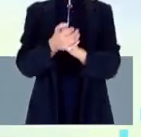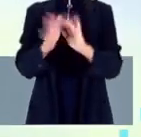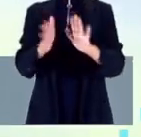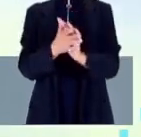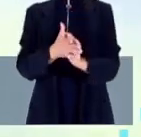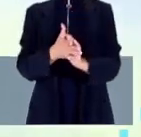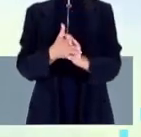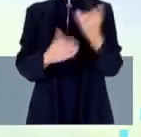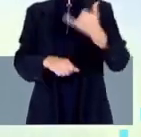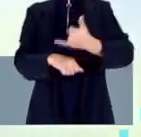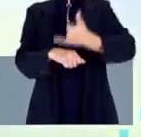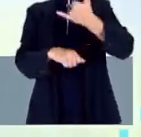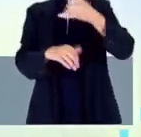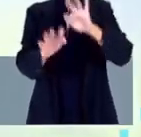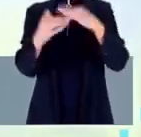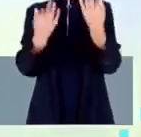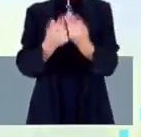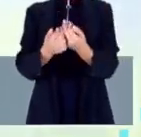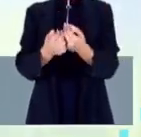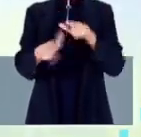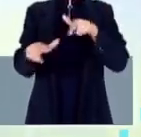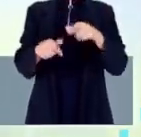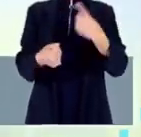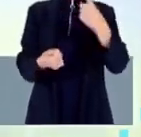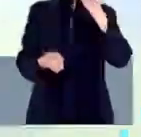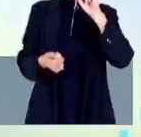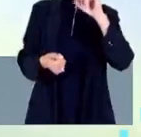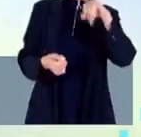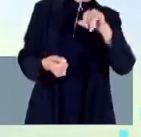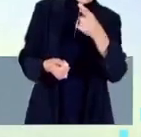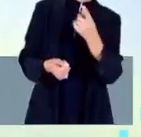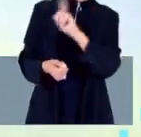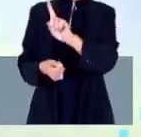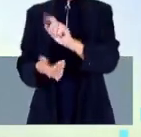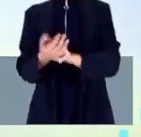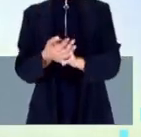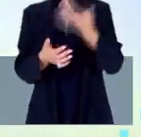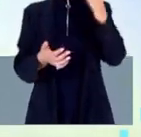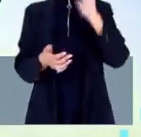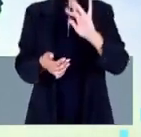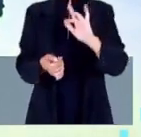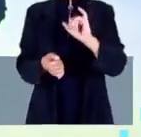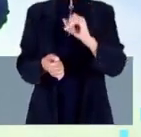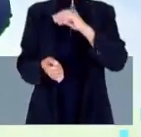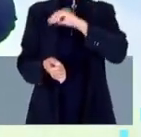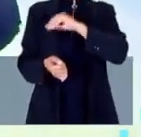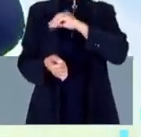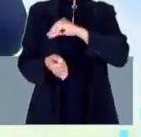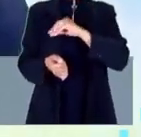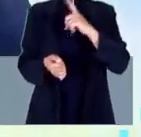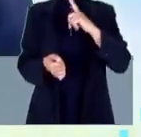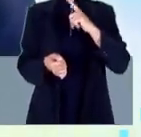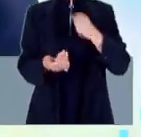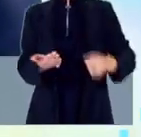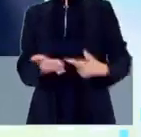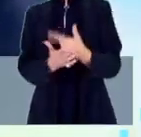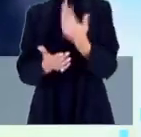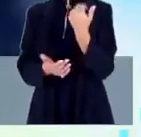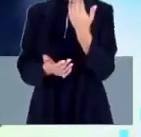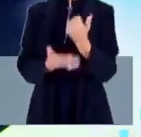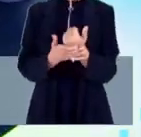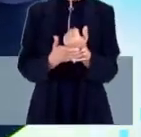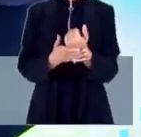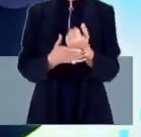vive de bico que trabalha um dia sim outro não não sabe se no final do mês vai ter o suficiente para colocar comida que tá tão cara na mesa